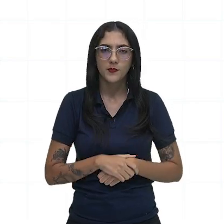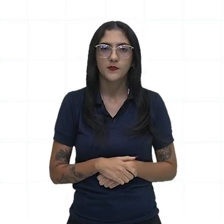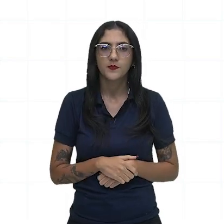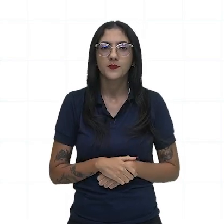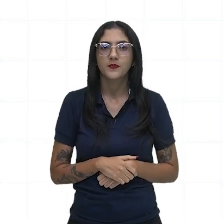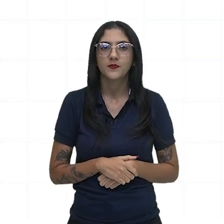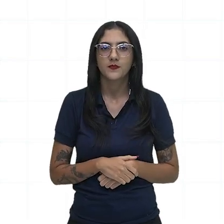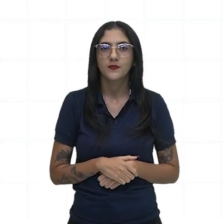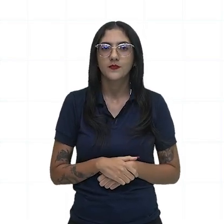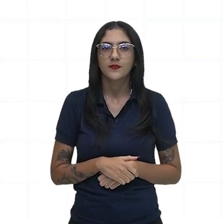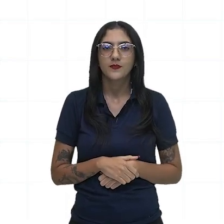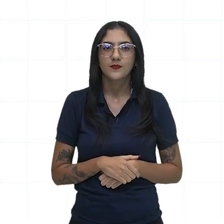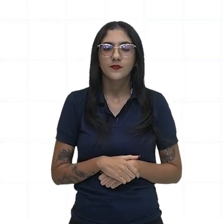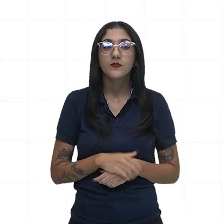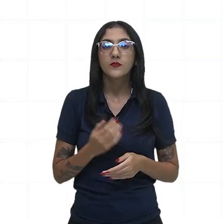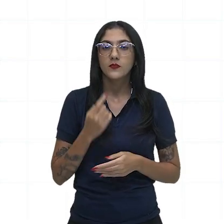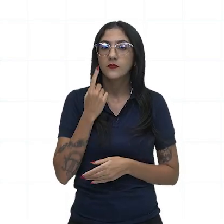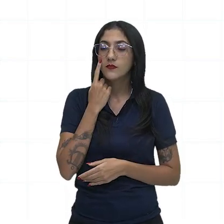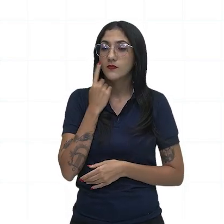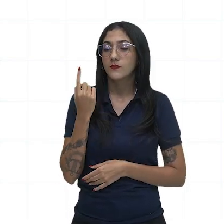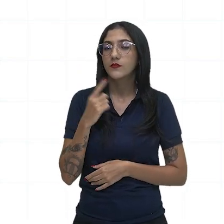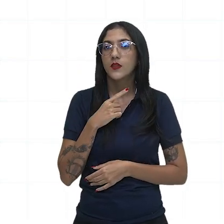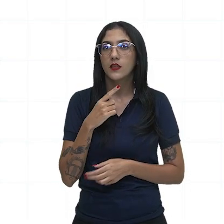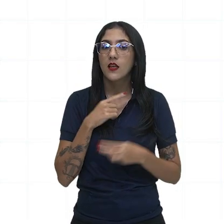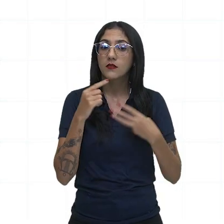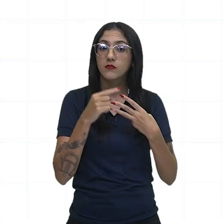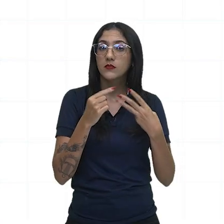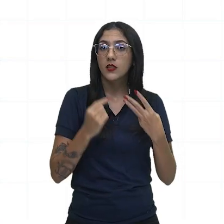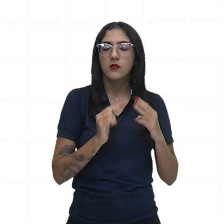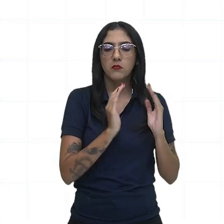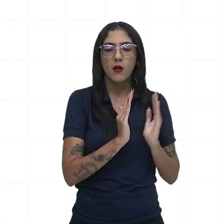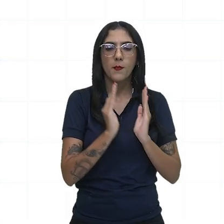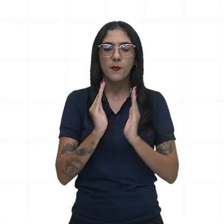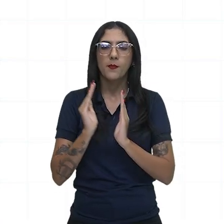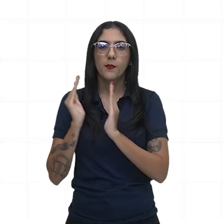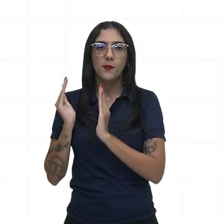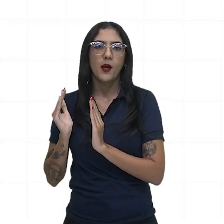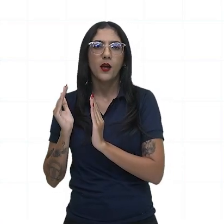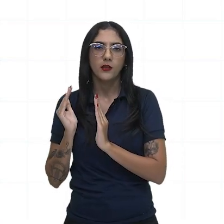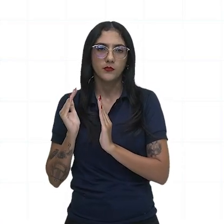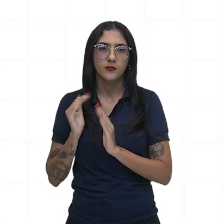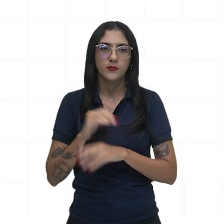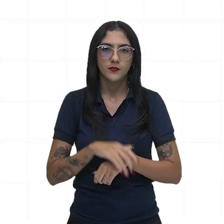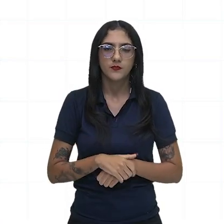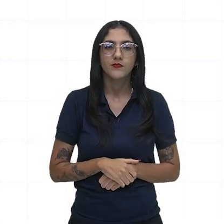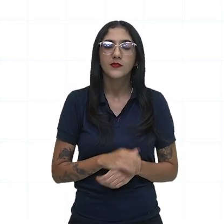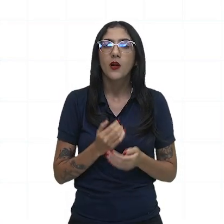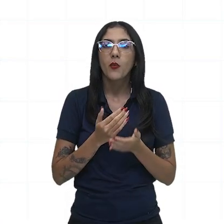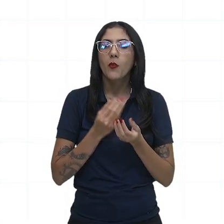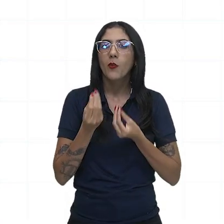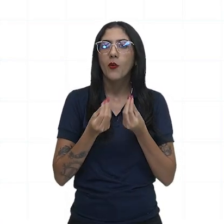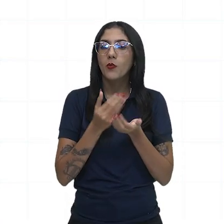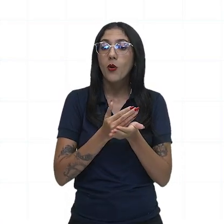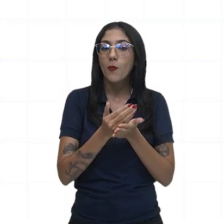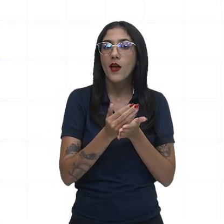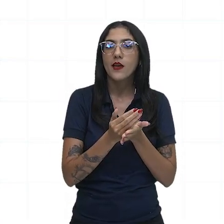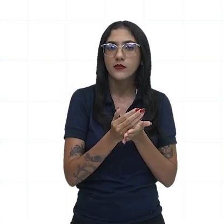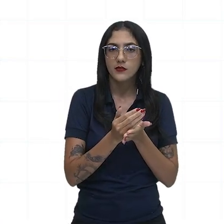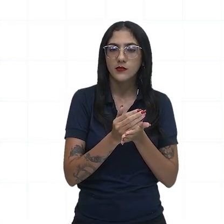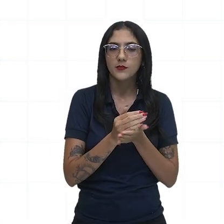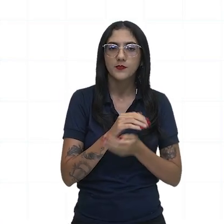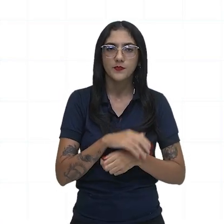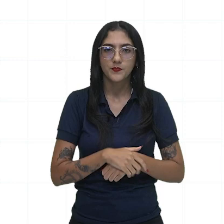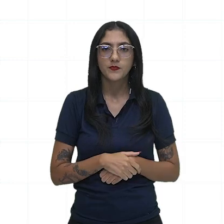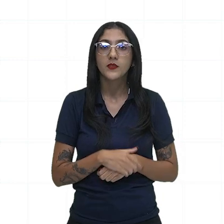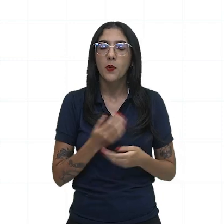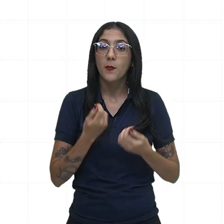só, a luta marajoara possui 3 momentos que correspondem ao início da luta. Primeiro, a